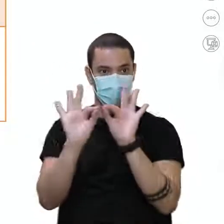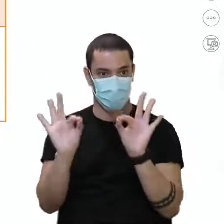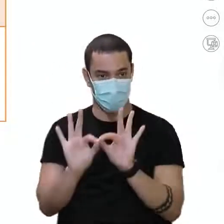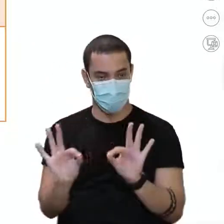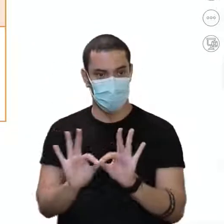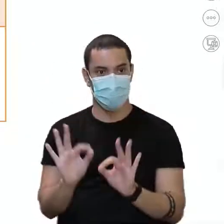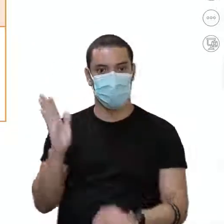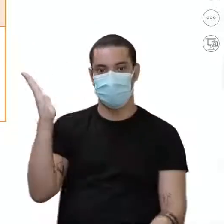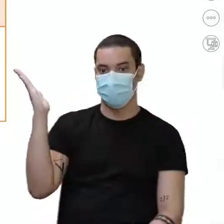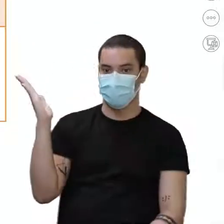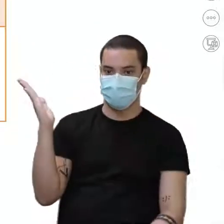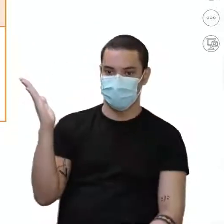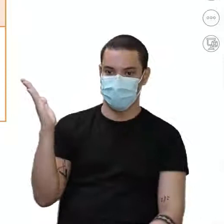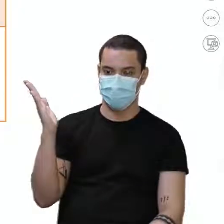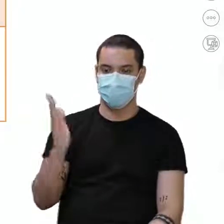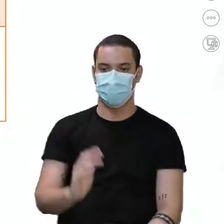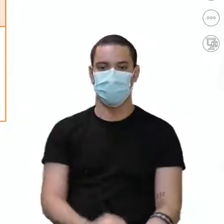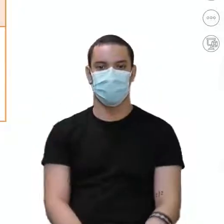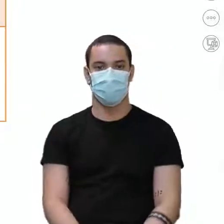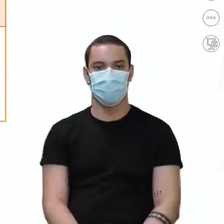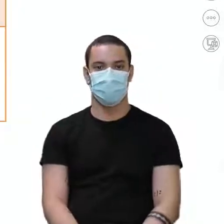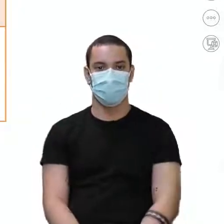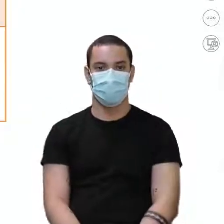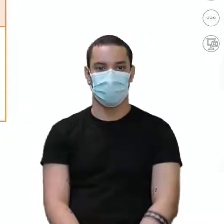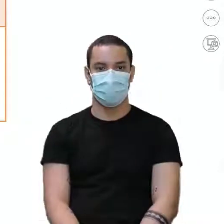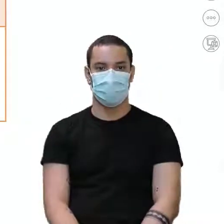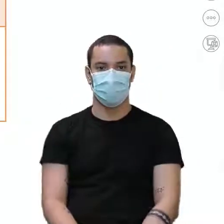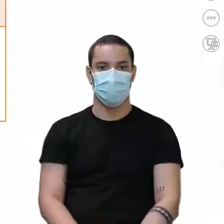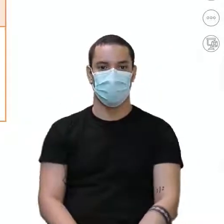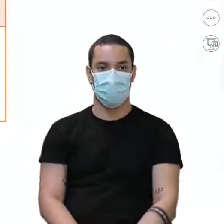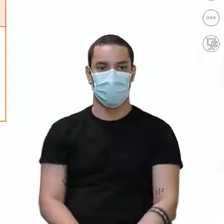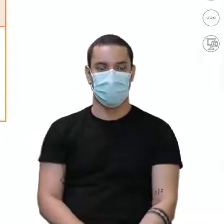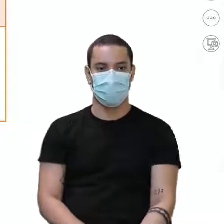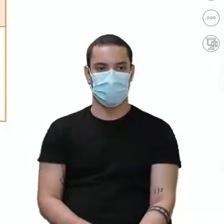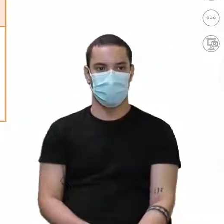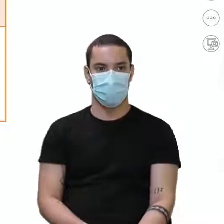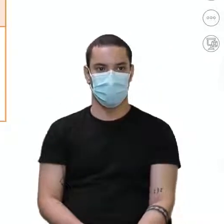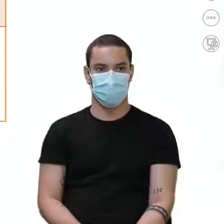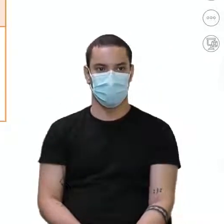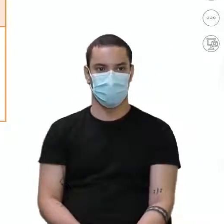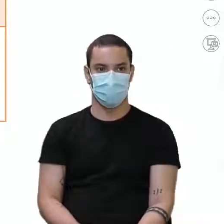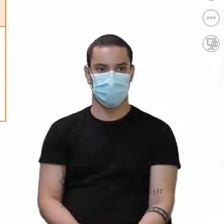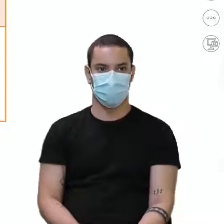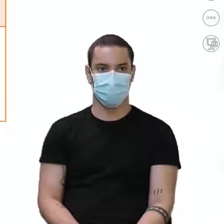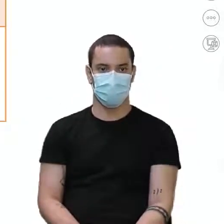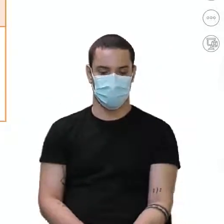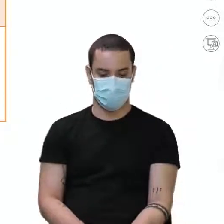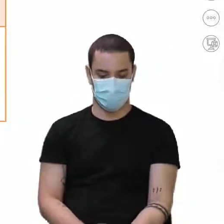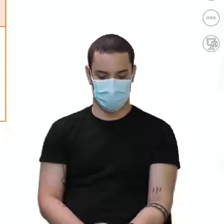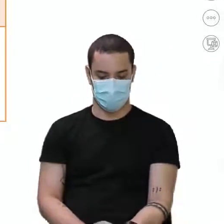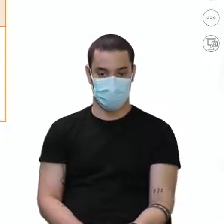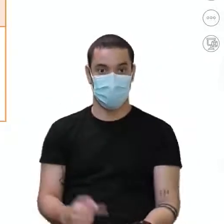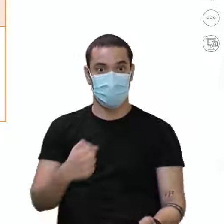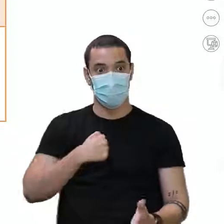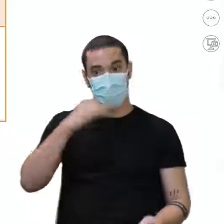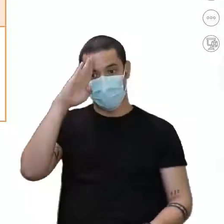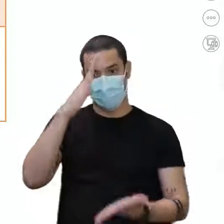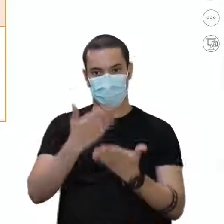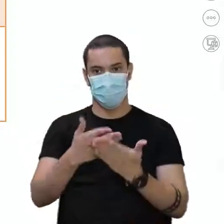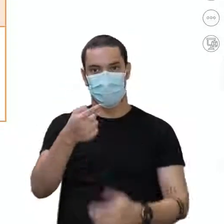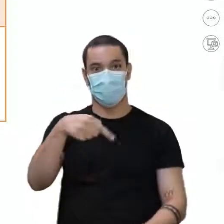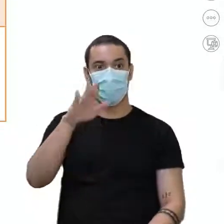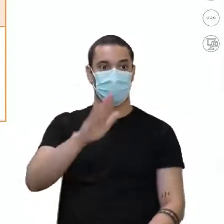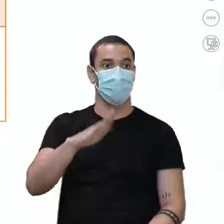afirmativas e negativas, interrogativas do Present Perfect Continuous. Eu acredito que vocês já